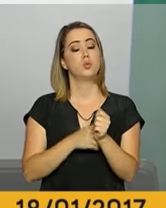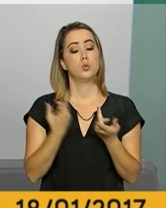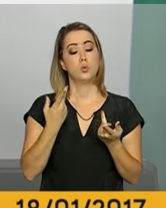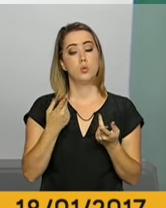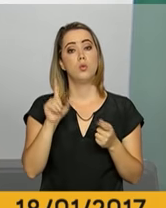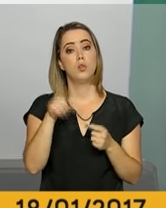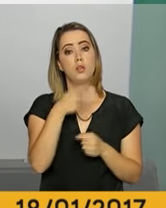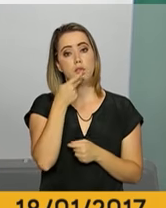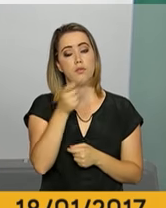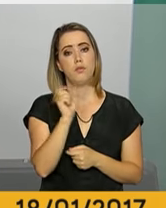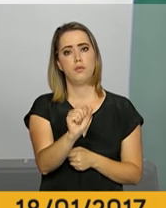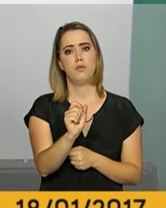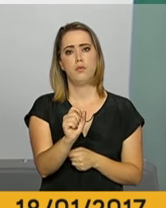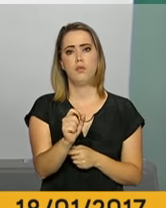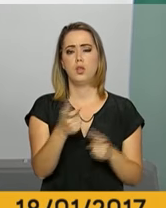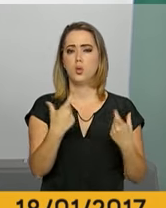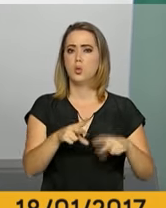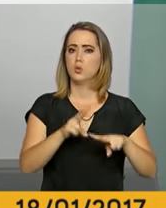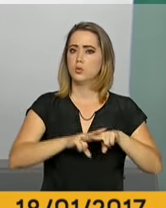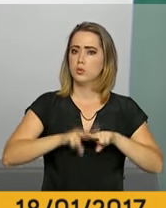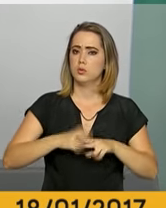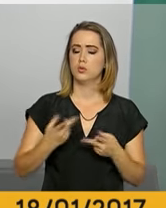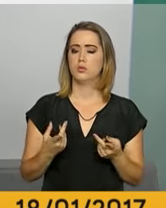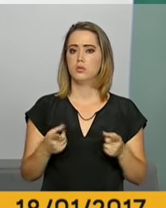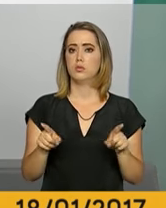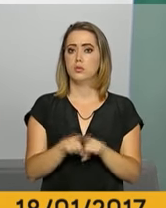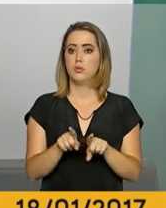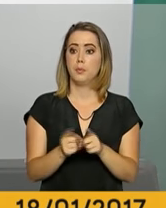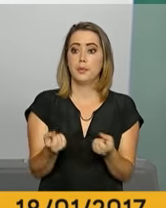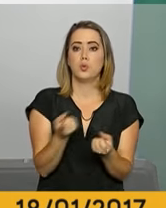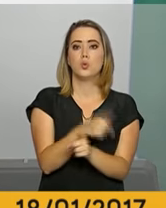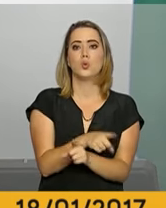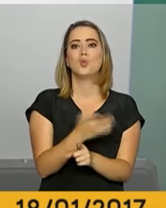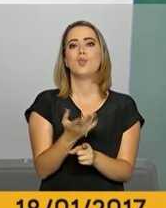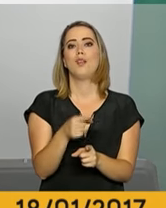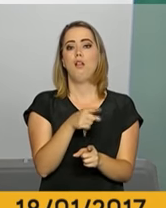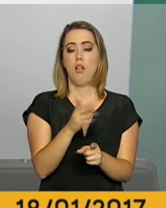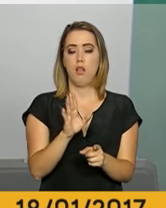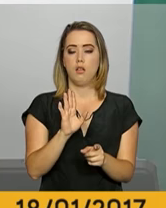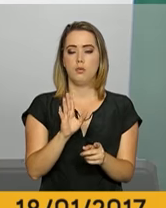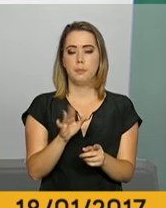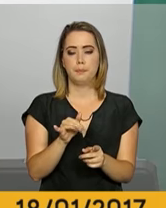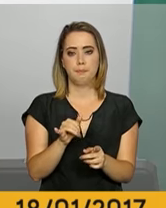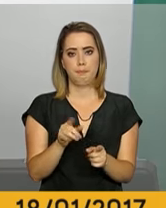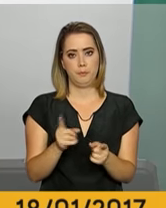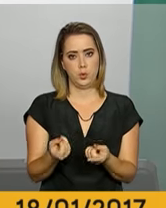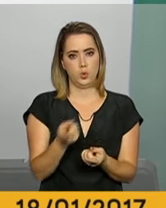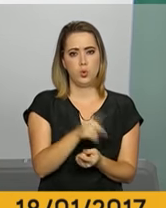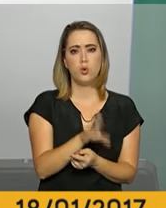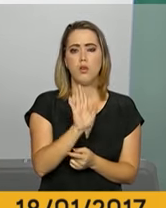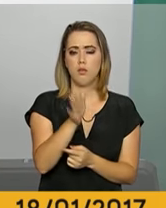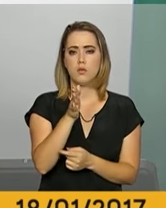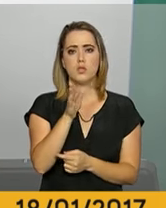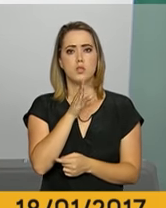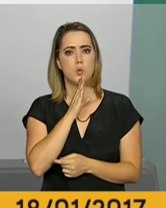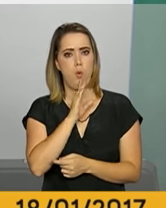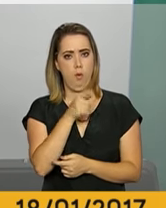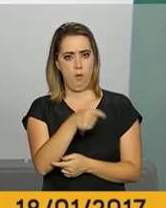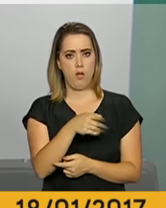respeito aos presídios. De outro lado, sem dúvida alguma, vocês já tiveram essa notícia, mas é preciso um controle